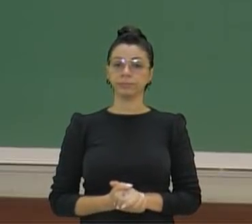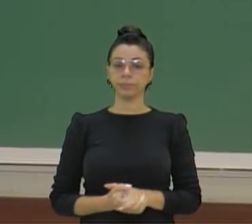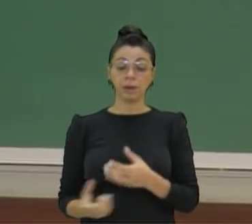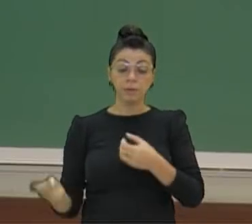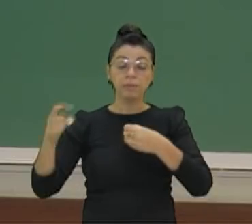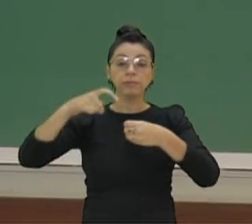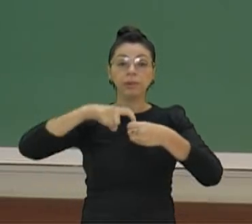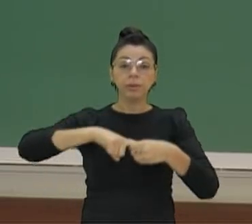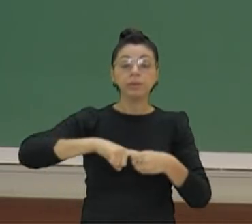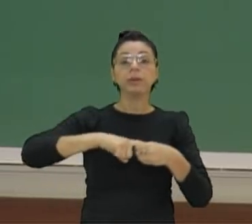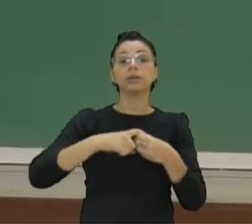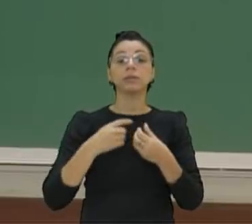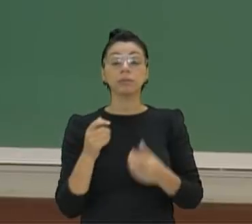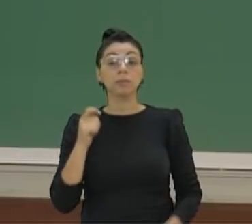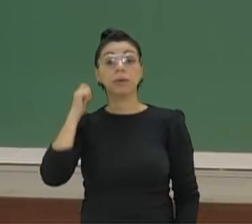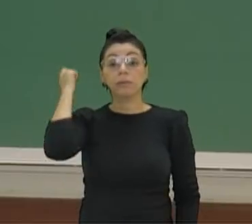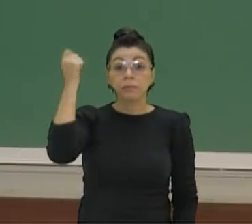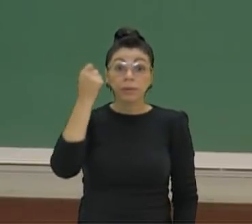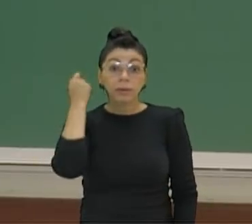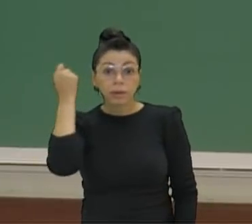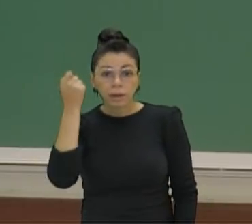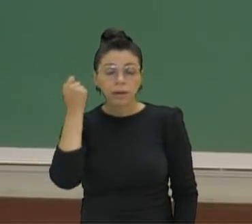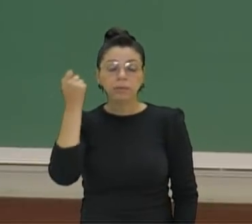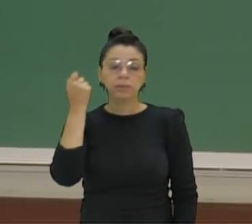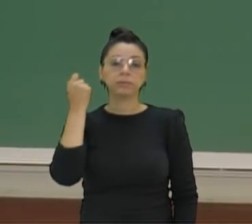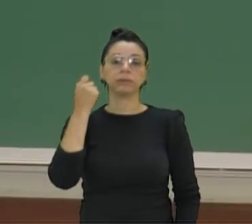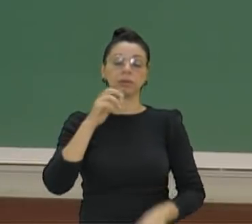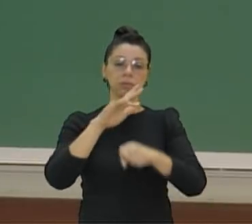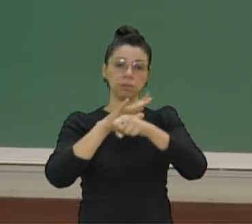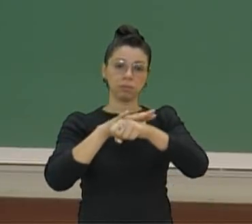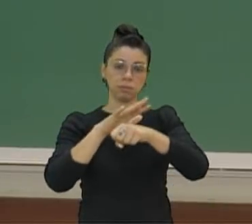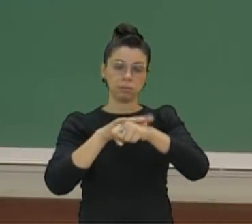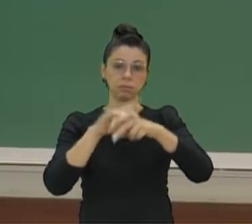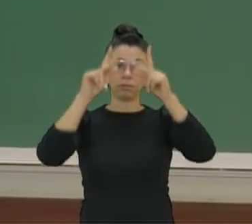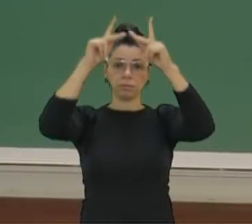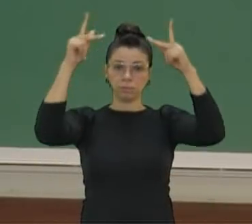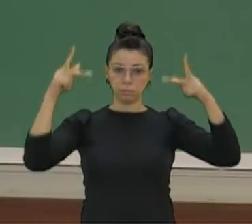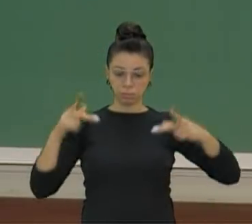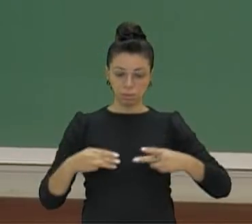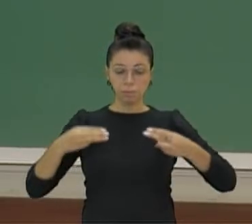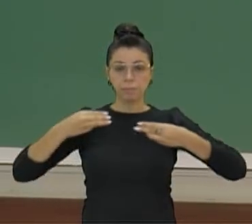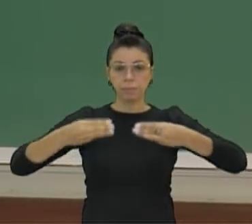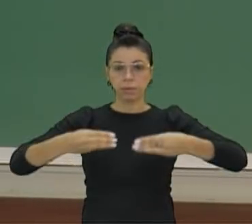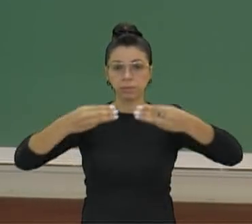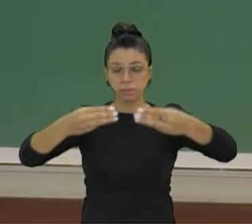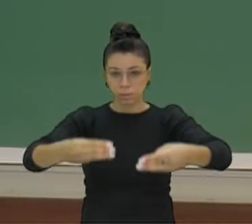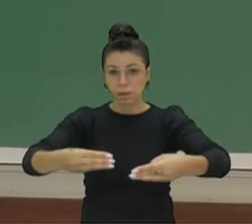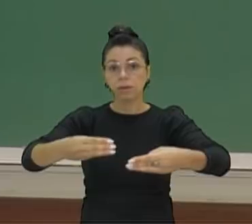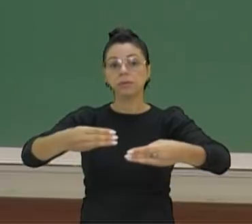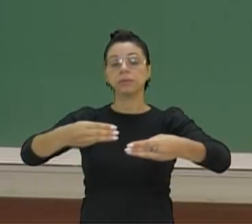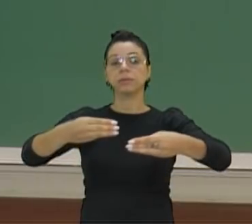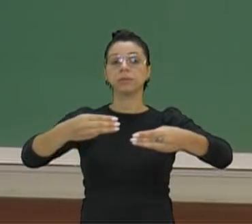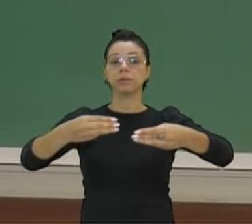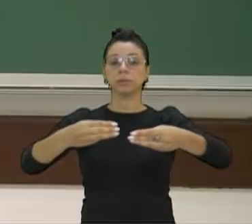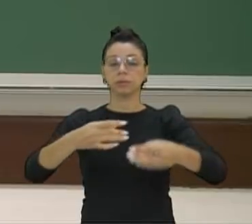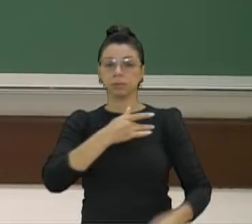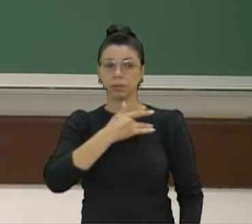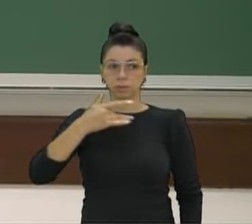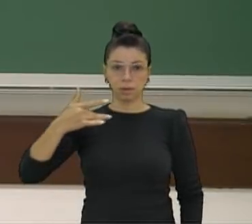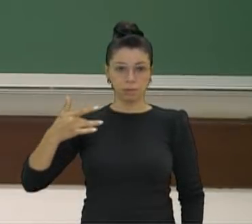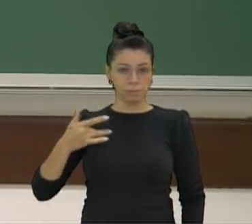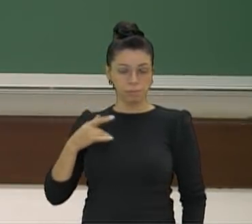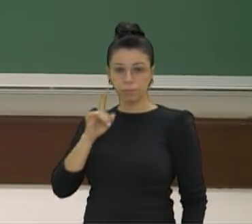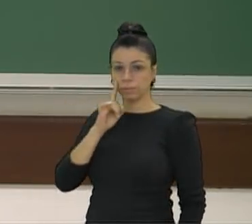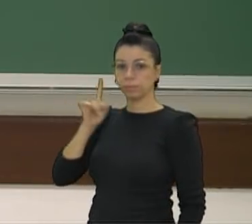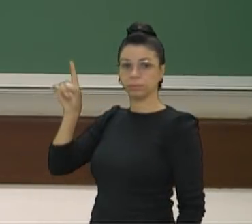na questão da gravidade da doença. Então aqui os dados são do Ministério da Saúde, eu só coloquei eles na forma de um gráfico para ficar